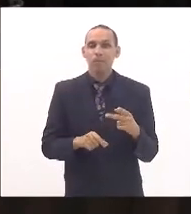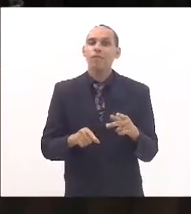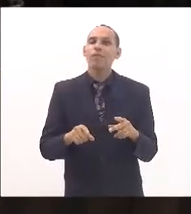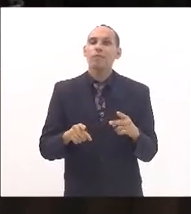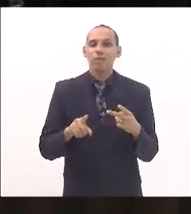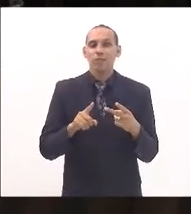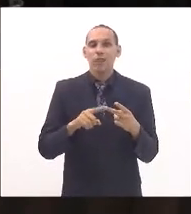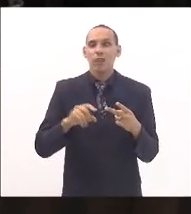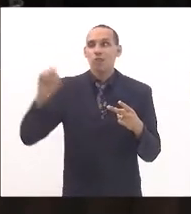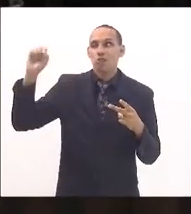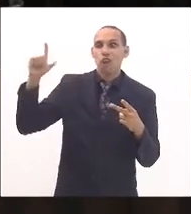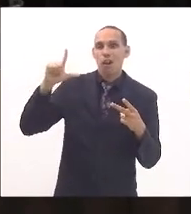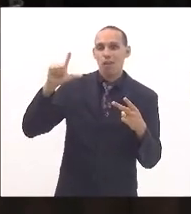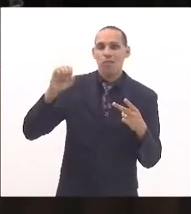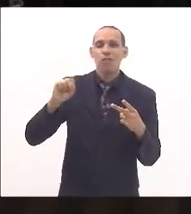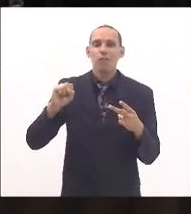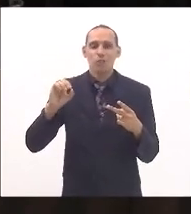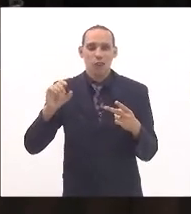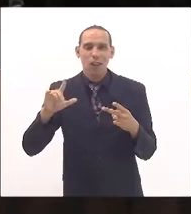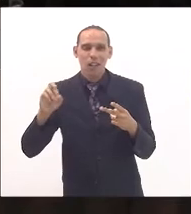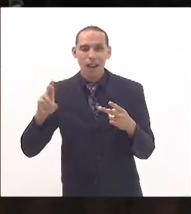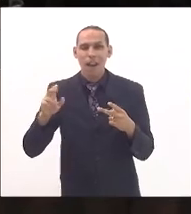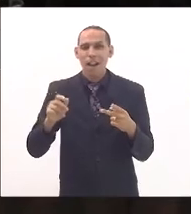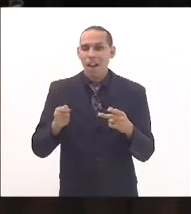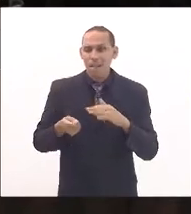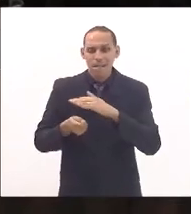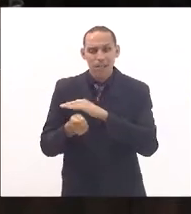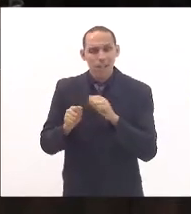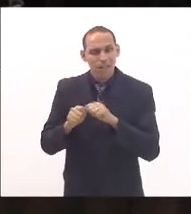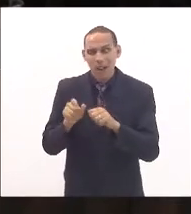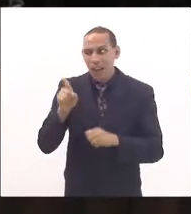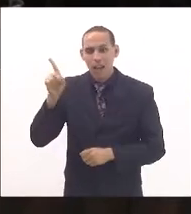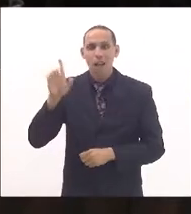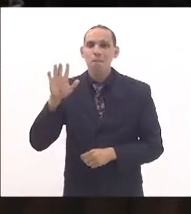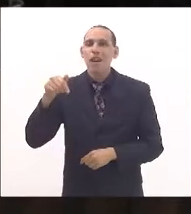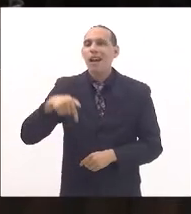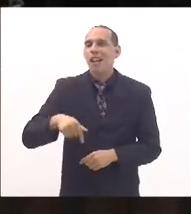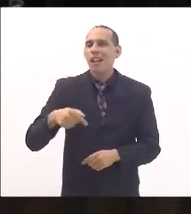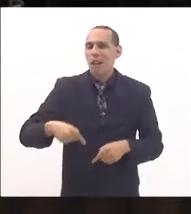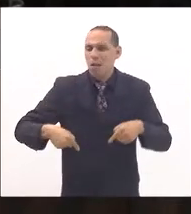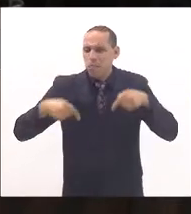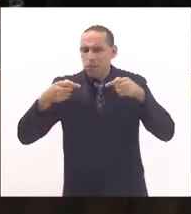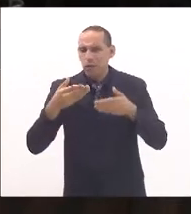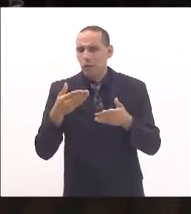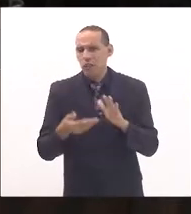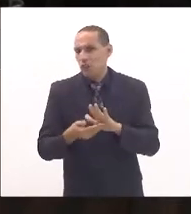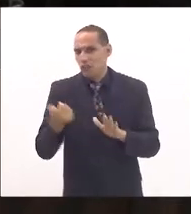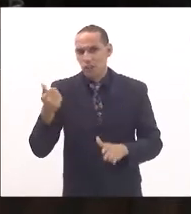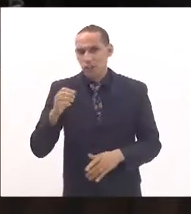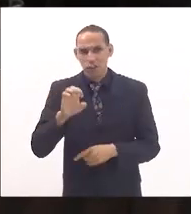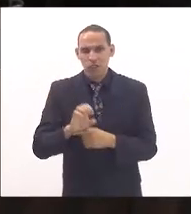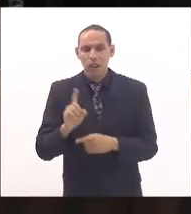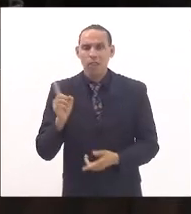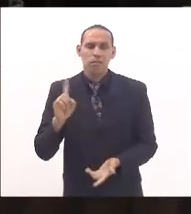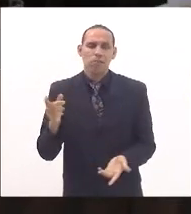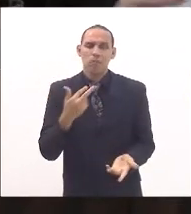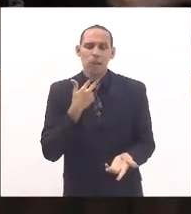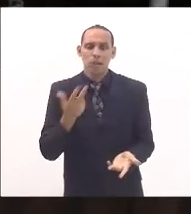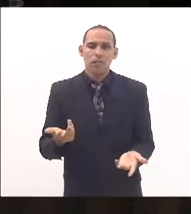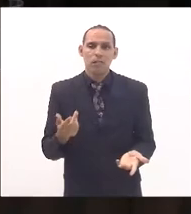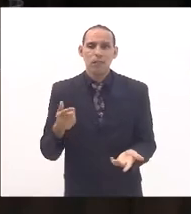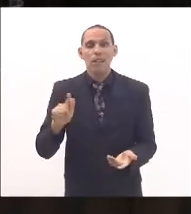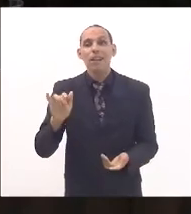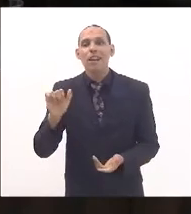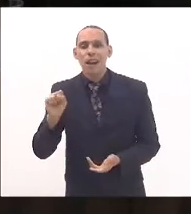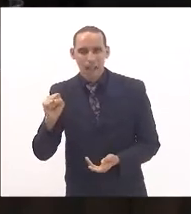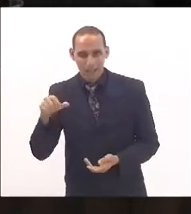eólico e solar. É lá que tem que fazer esses investimentos. Agora, não dá para tirar a competitividade do Estado. Se o gás do Estado